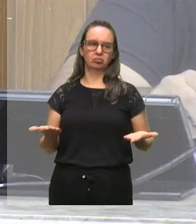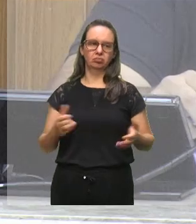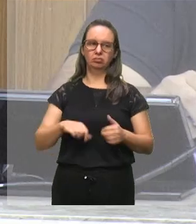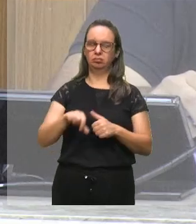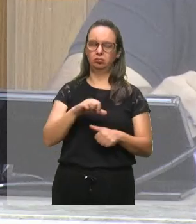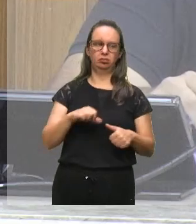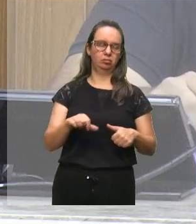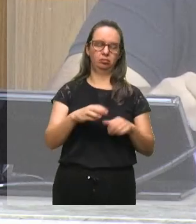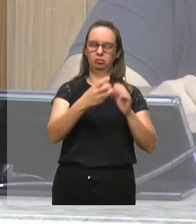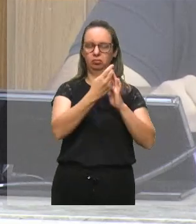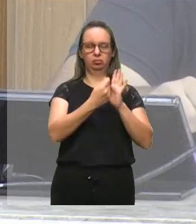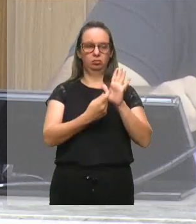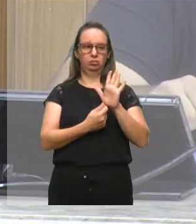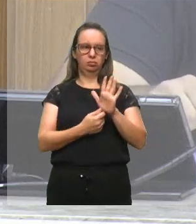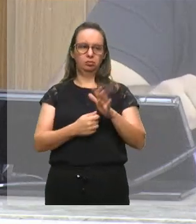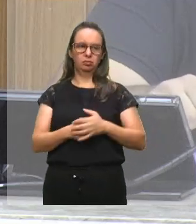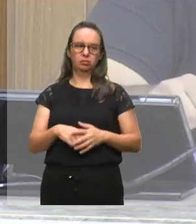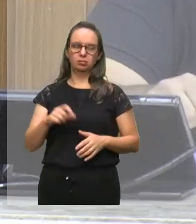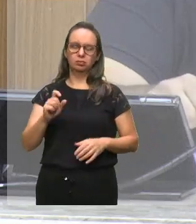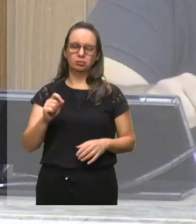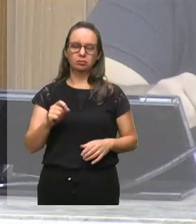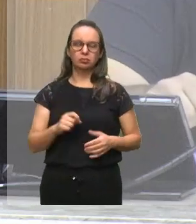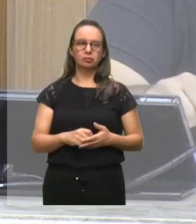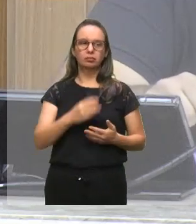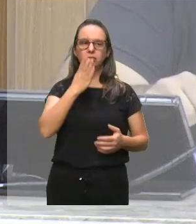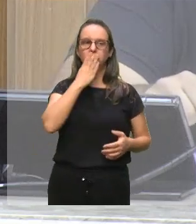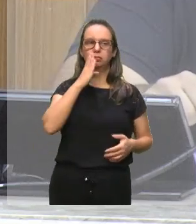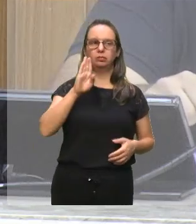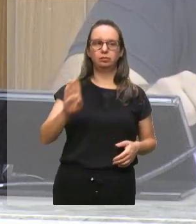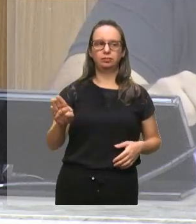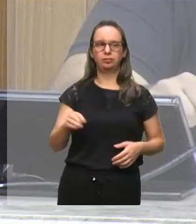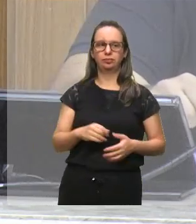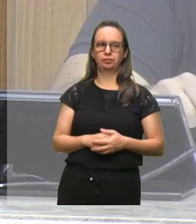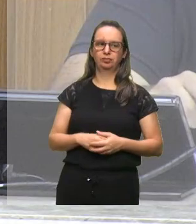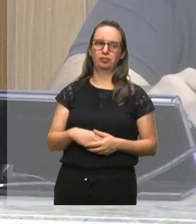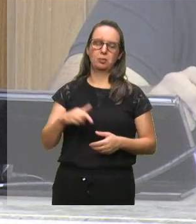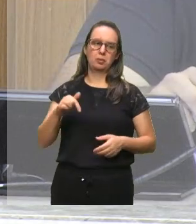aqui de uma maneira que, mas as promessas não estão contidas